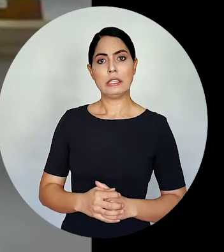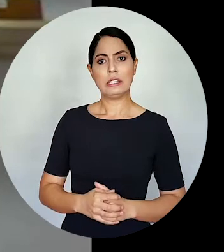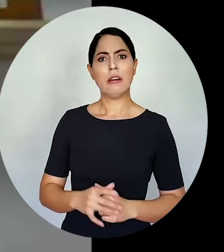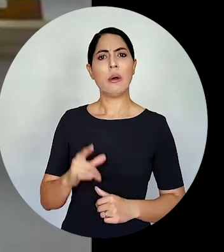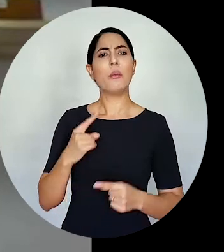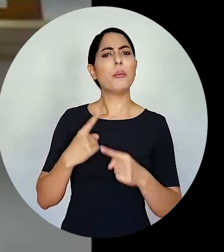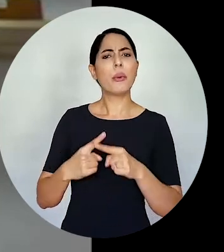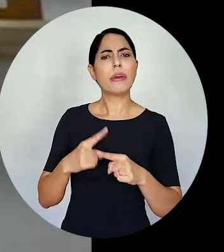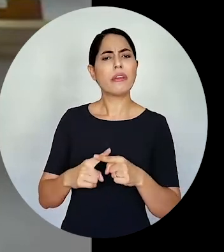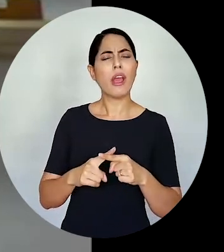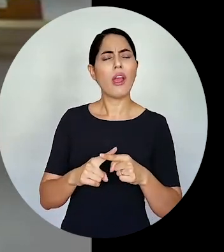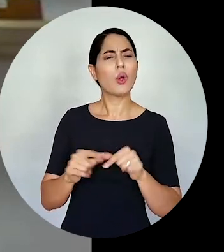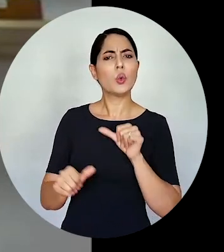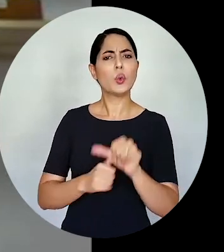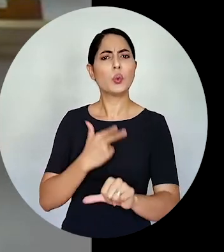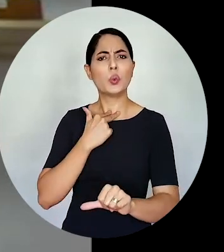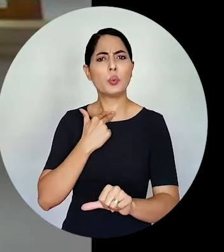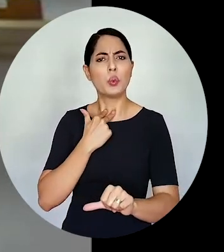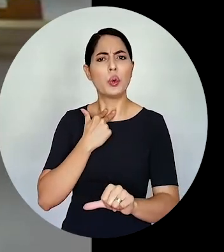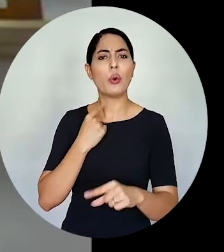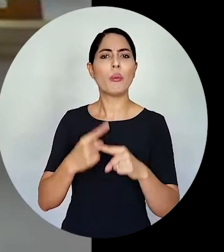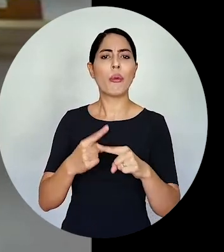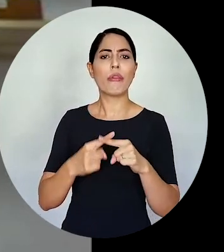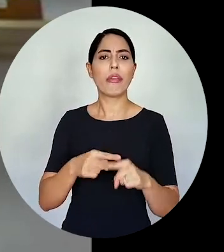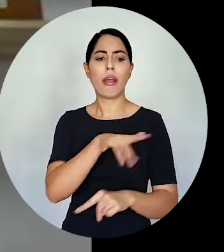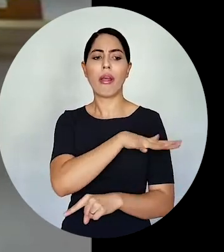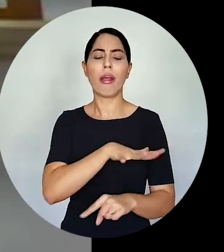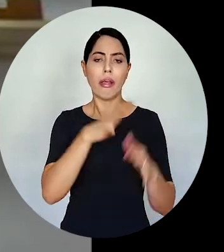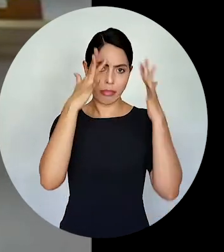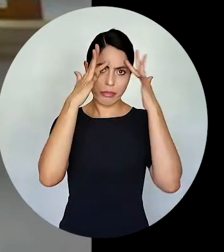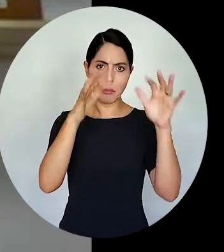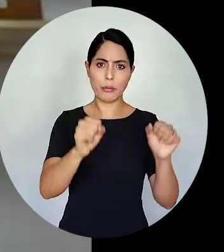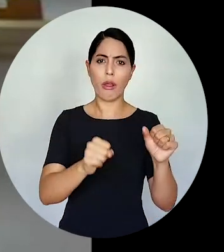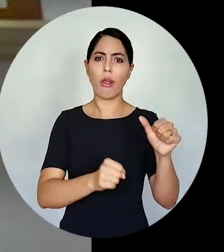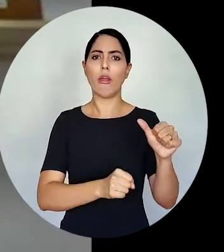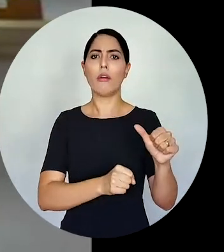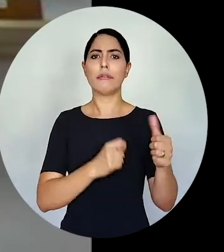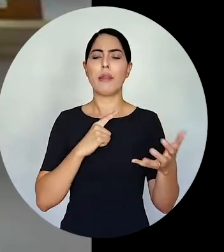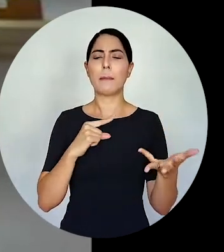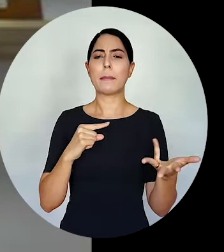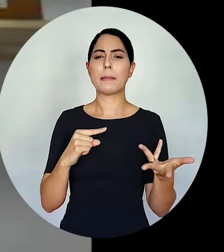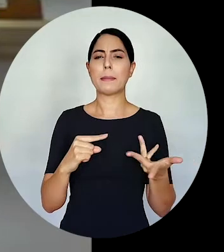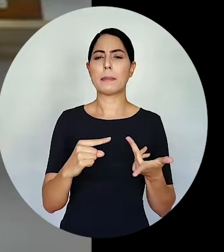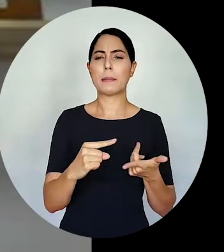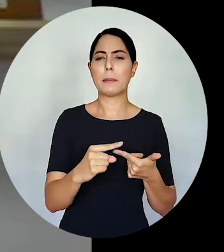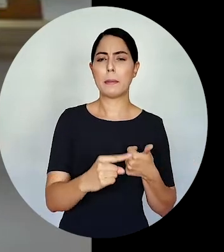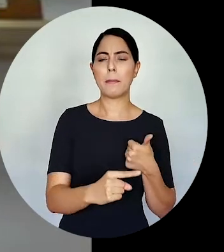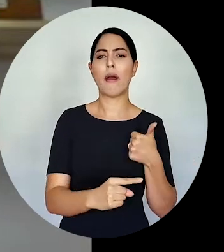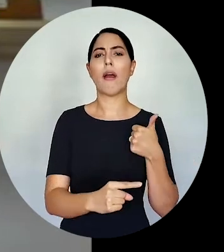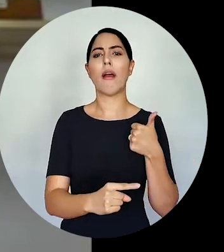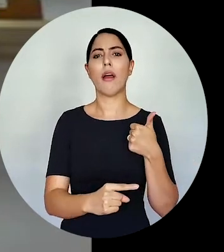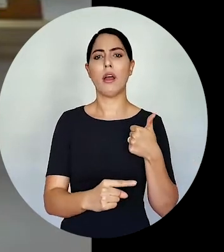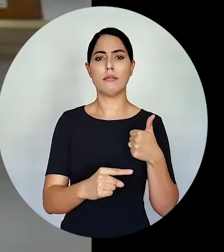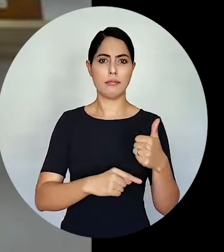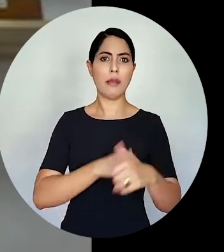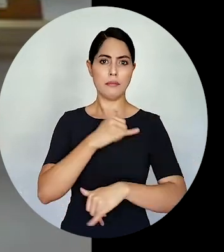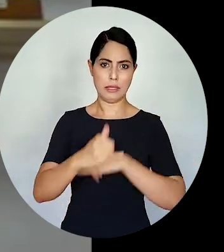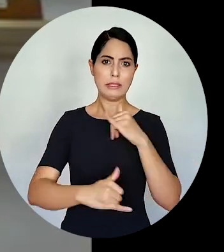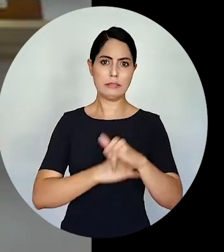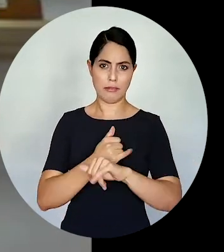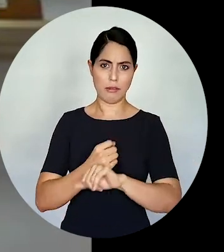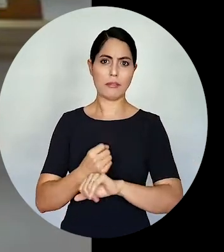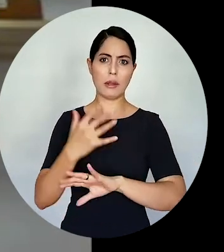diversos esforços demandados do cartório para agendamento das audiências